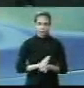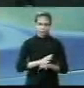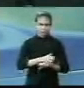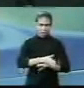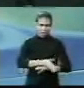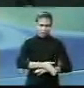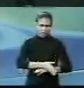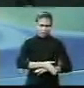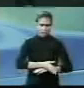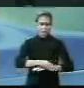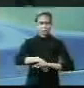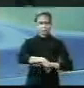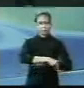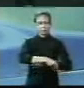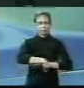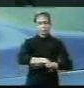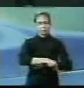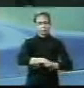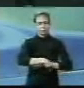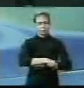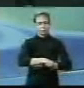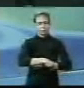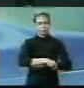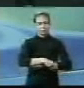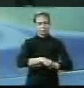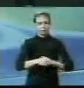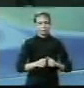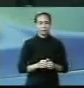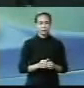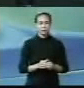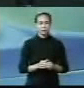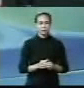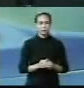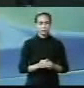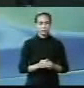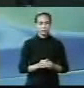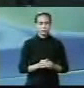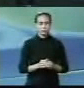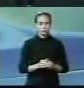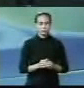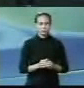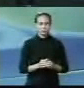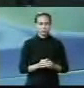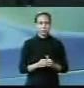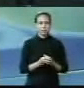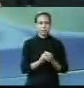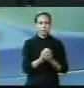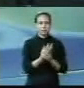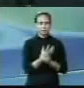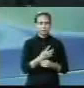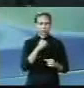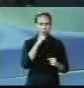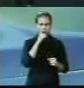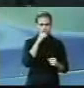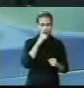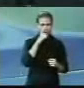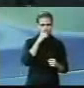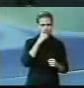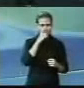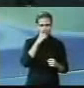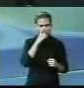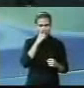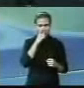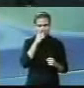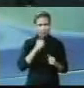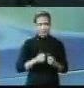o risco de buscar lá alguma praga, um vírus, um spyware, alguma coisa do tipo que possa prejudicar o funcionamento da